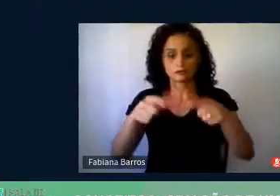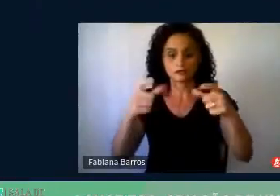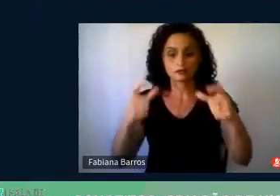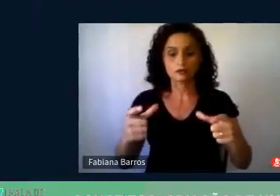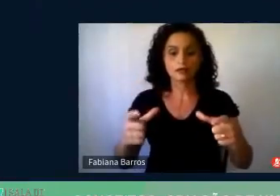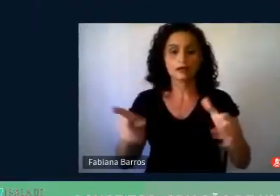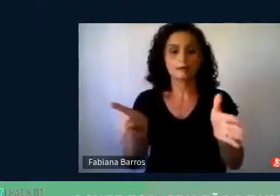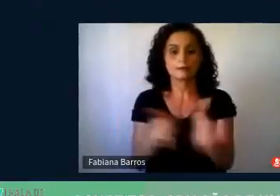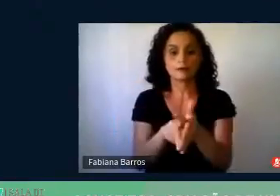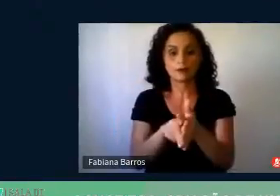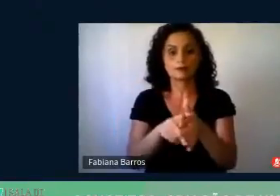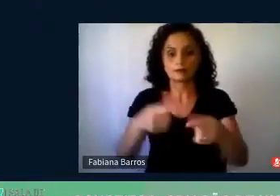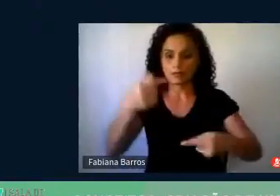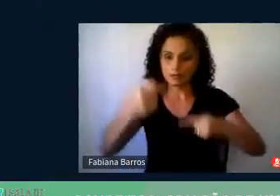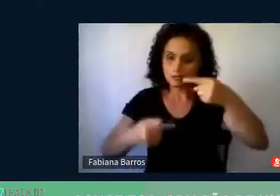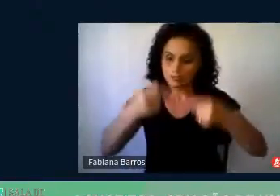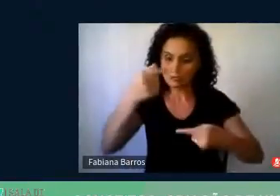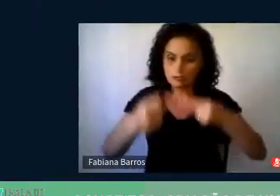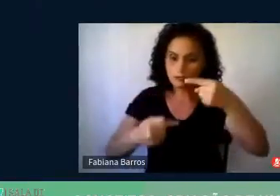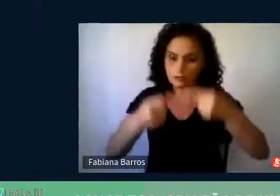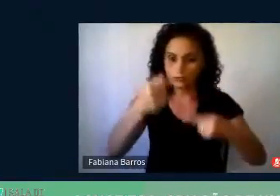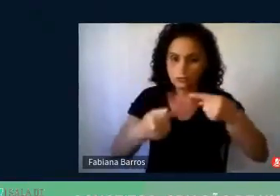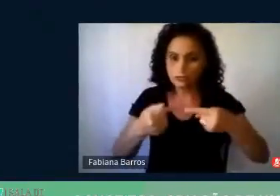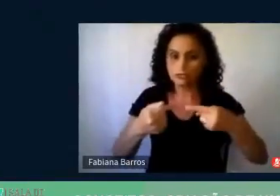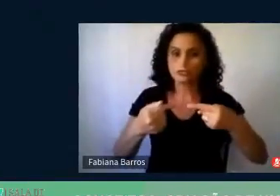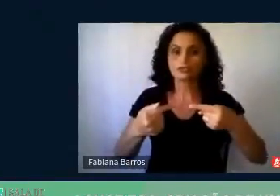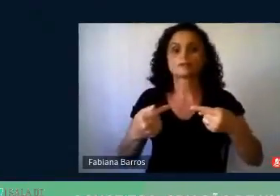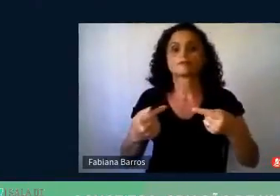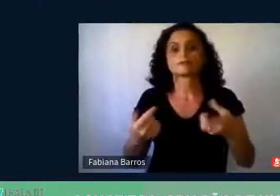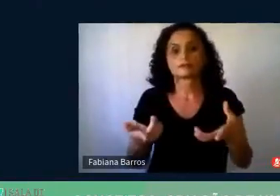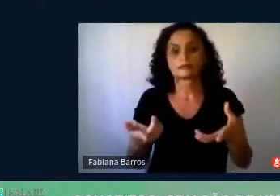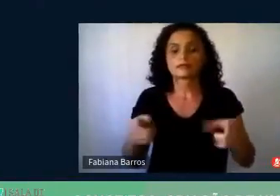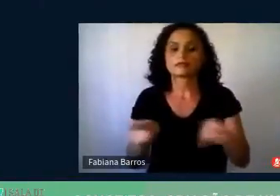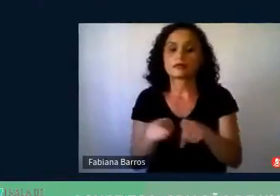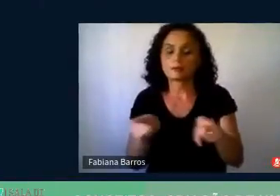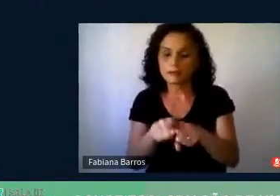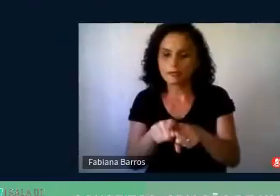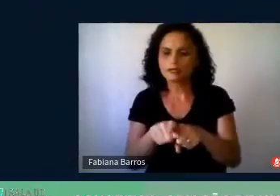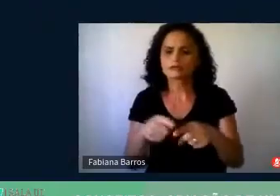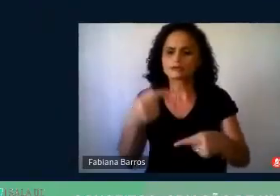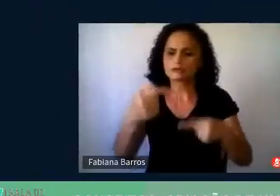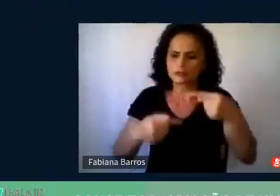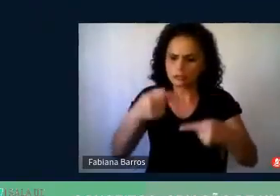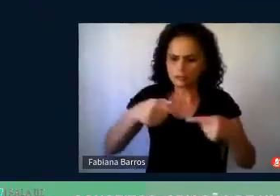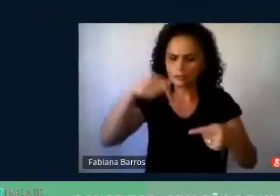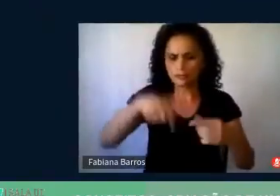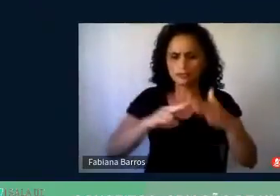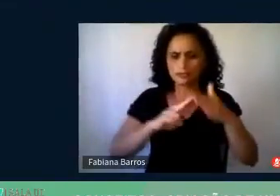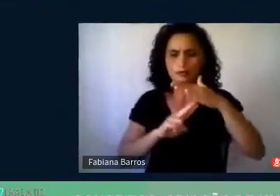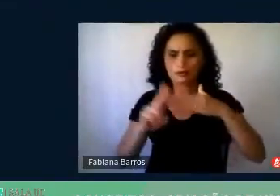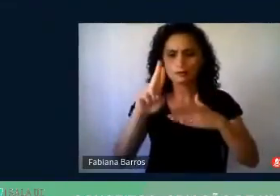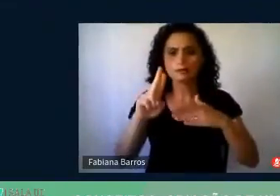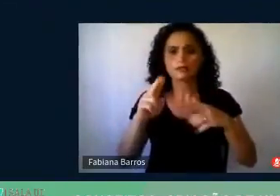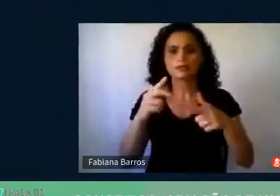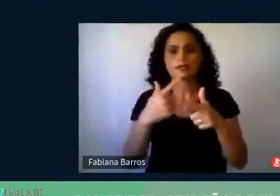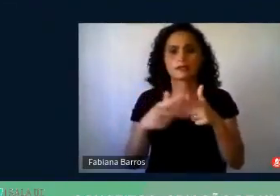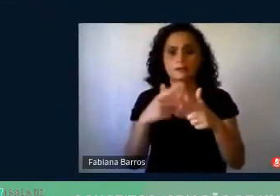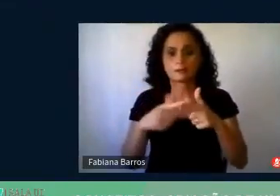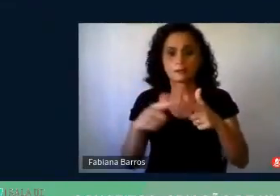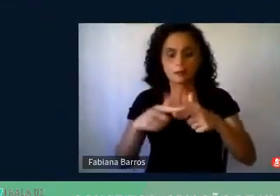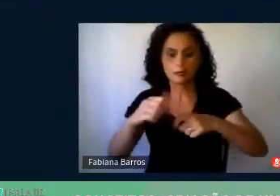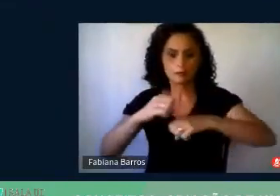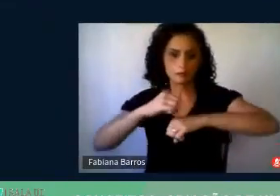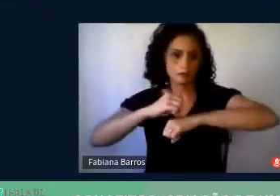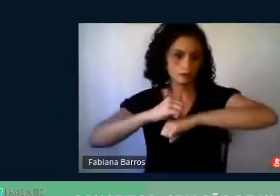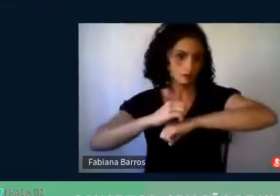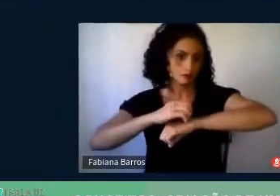temas que esses alunos vinham trabalhando era o cenário de que a gente já tinha entrada do sarampo na região e que a gente conseguia, percebendo o cenário